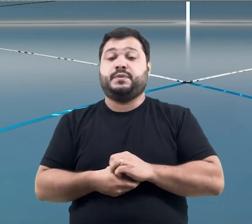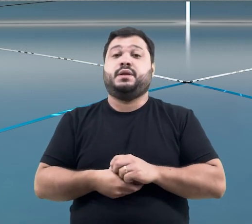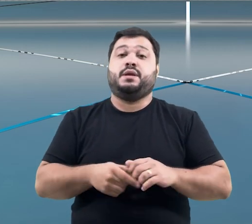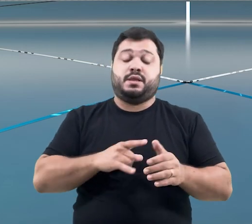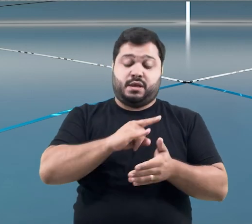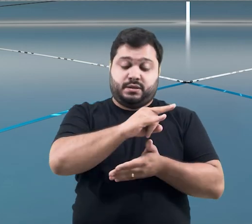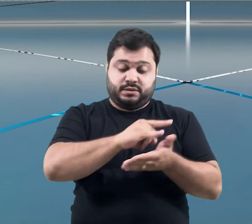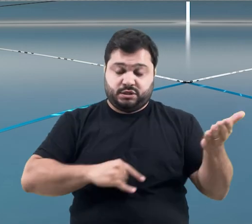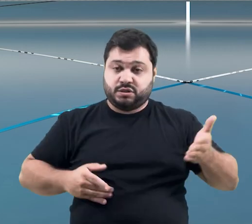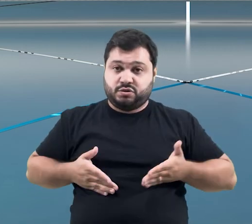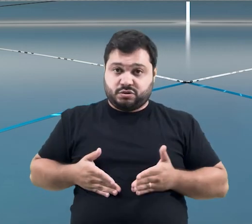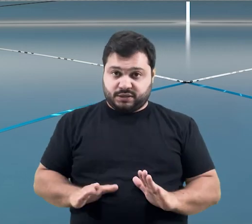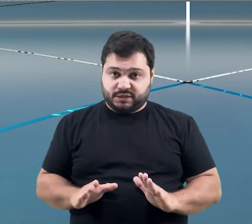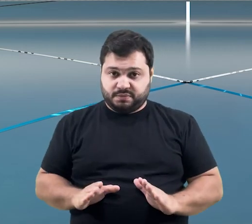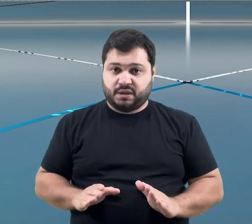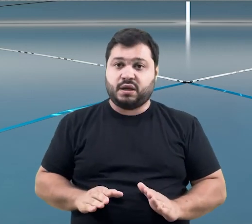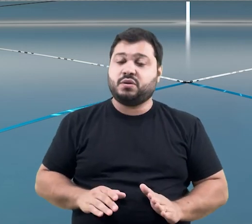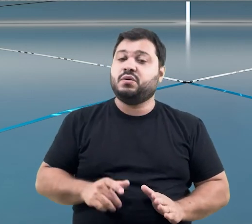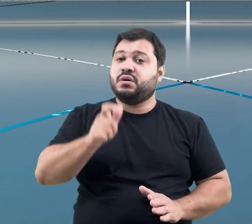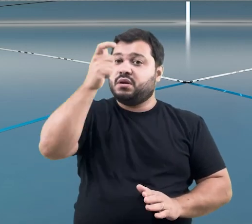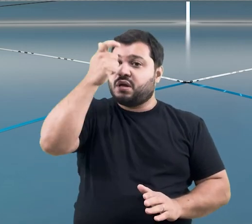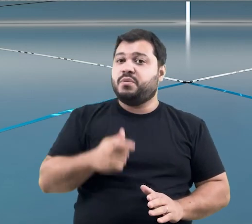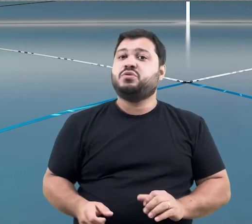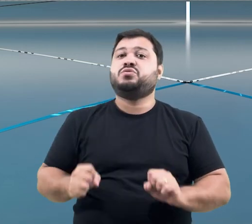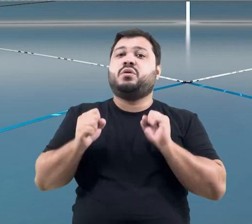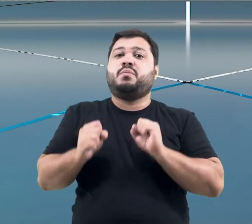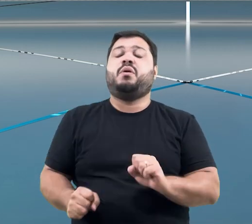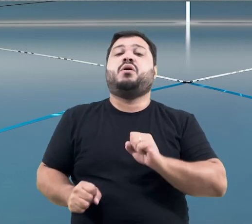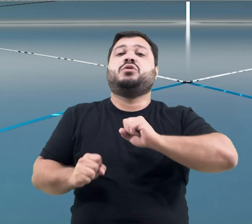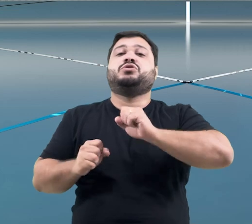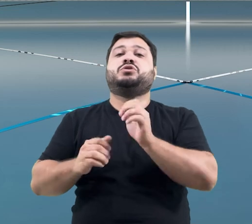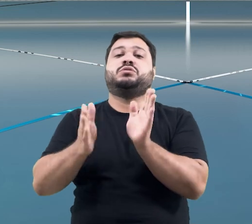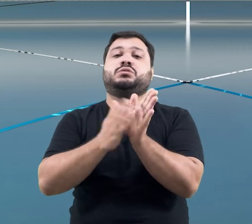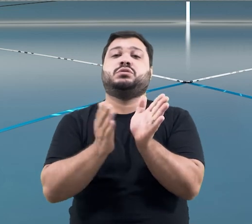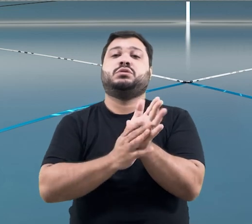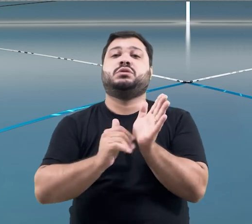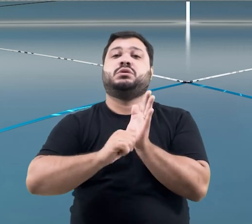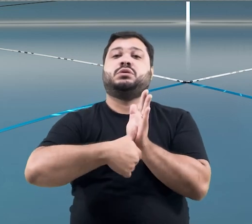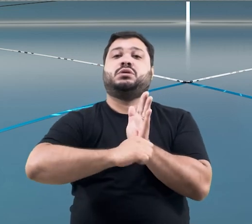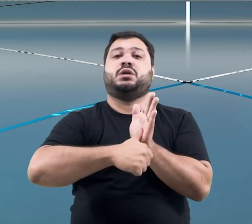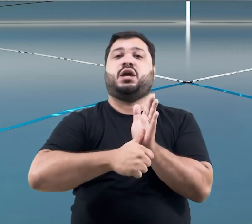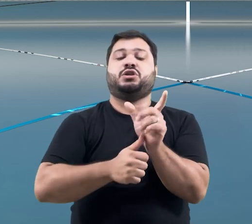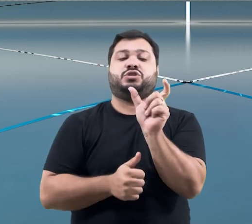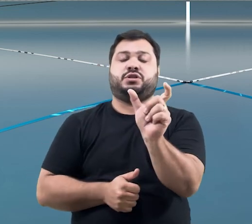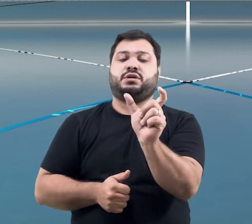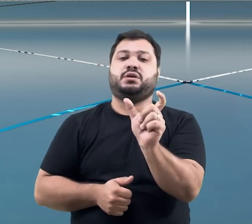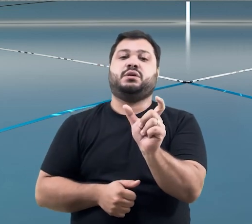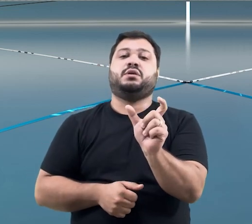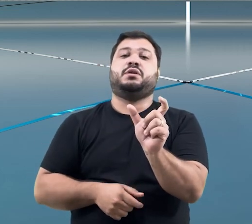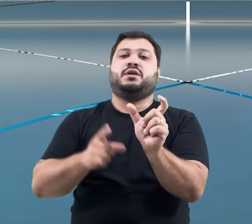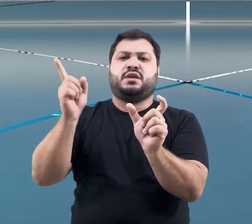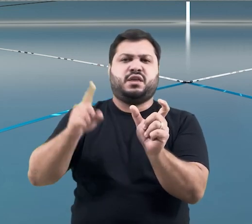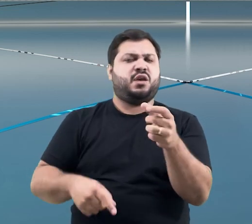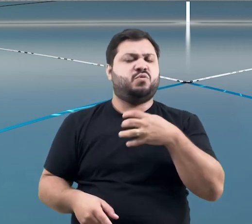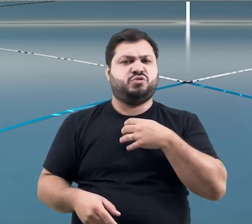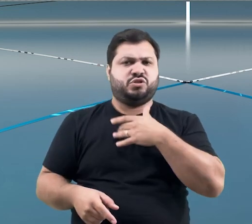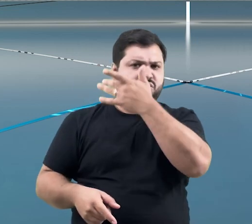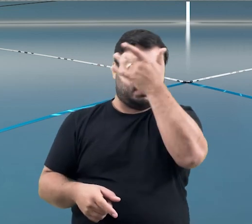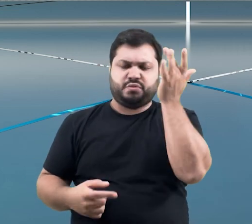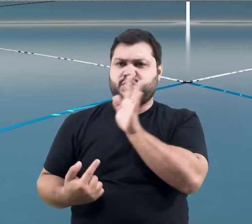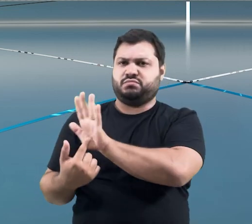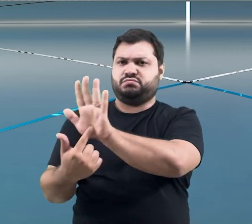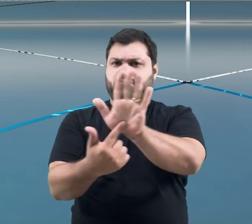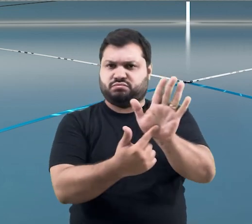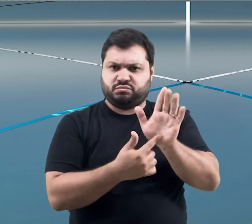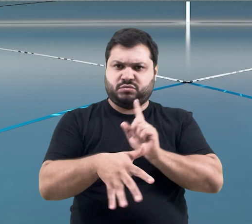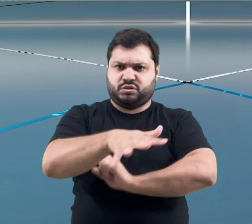E é de posse dessa certidão de nascimento que o indivíduo vai poder emitir a chamada carteira de identidade, que se torna a maneira como